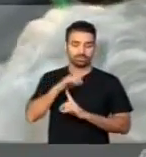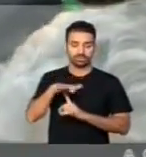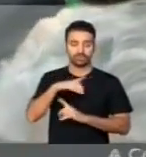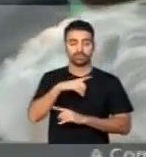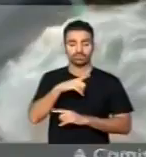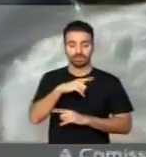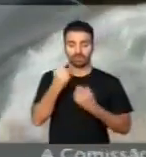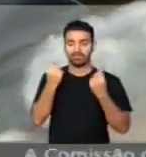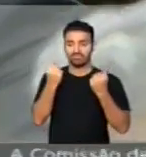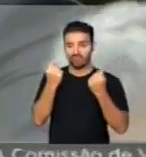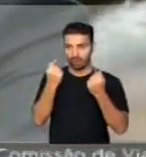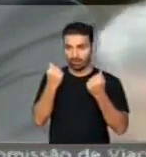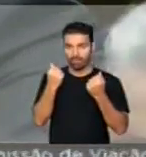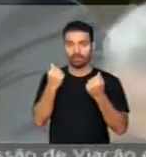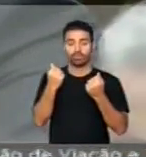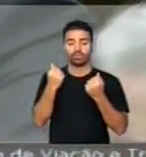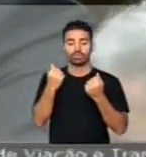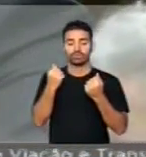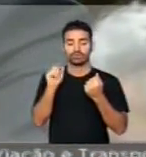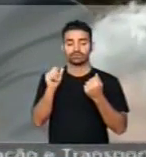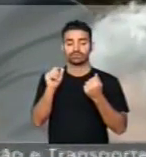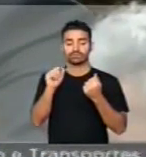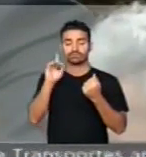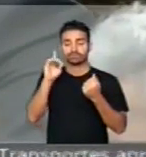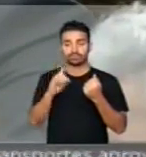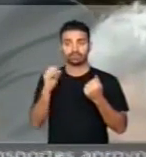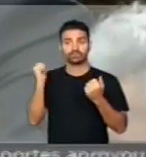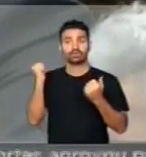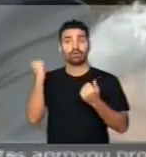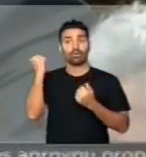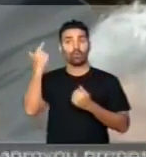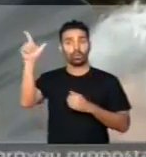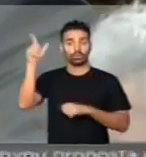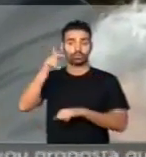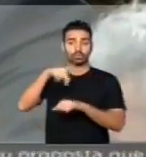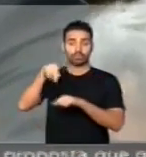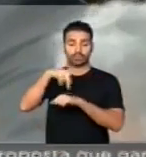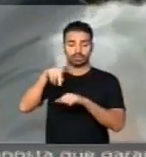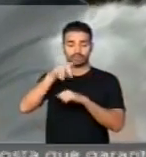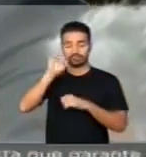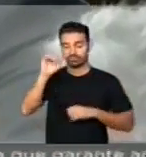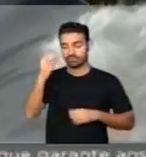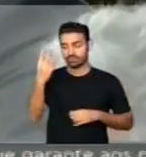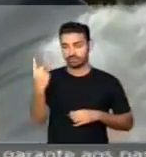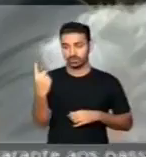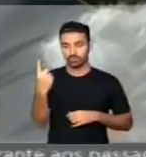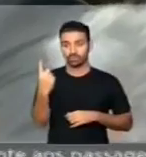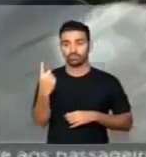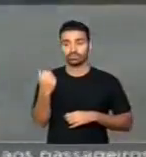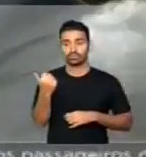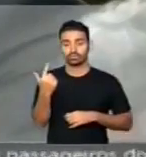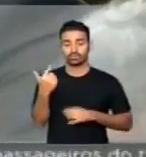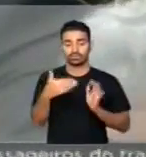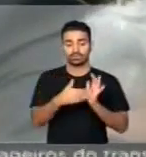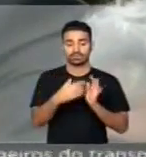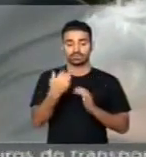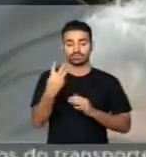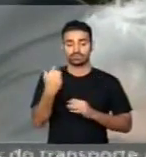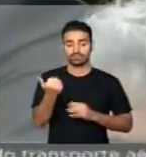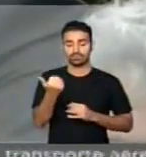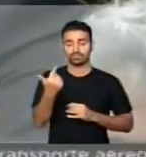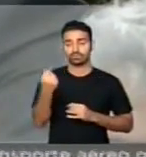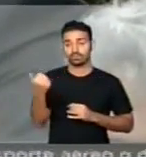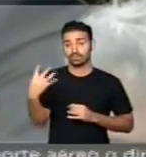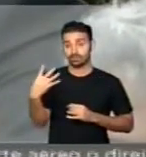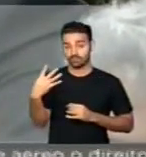valores de qualquer natureza, ativos em moedas, bens ou direitos fora do território nacional nas datas de 31/12/2001 a